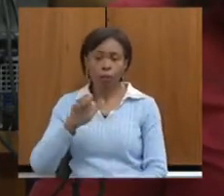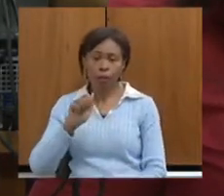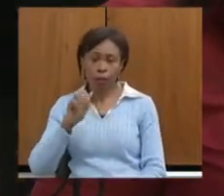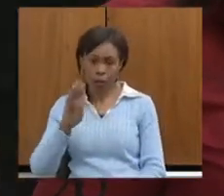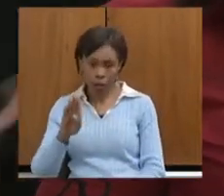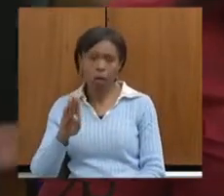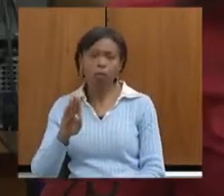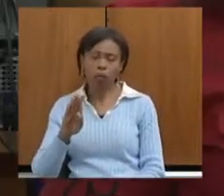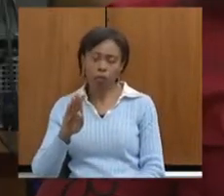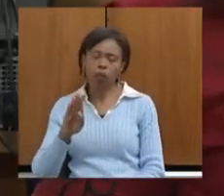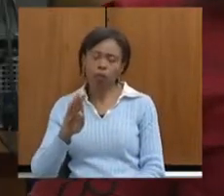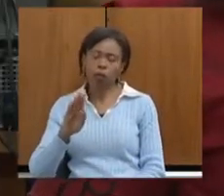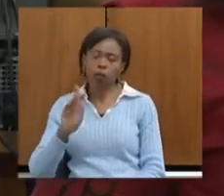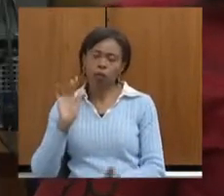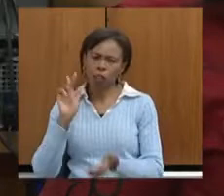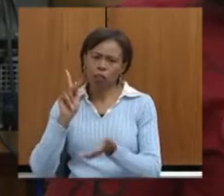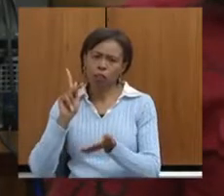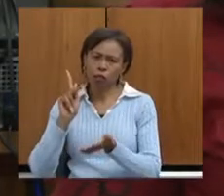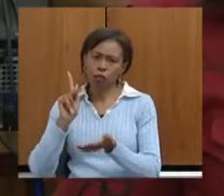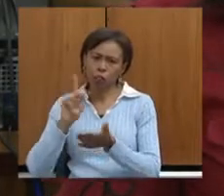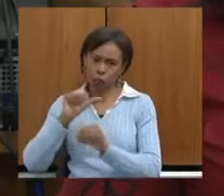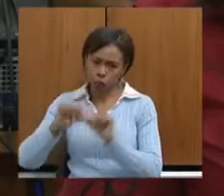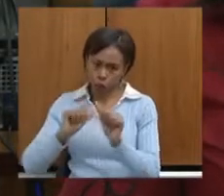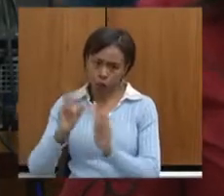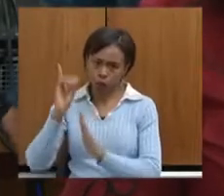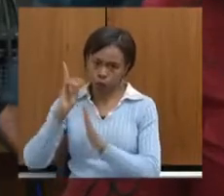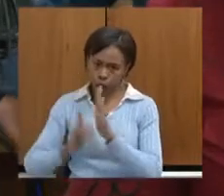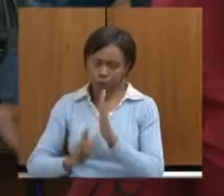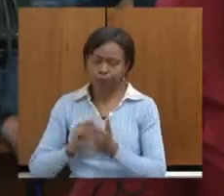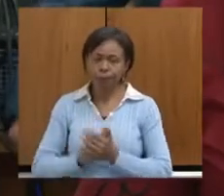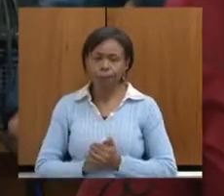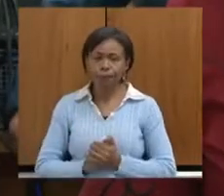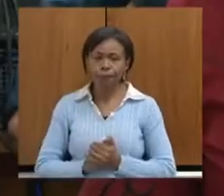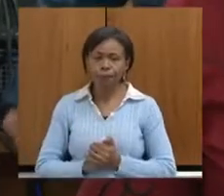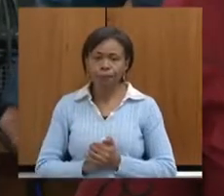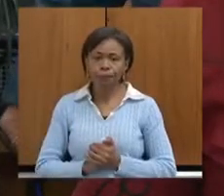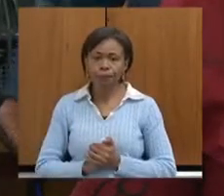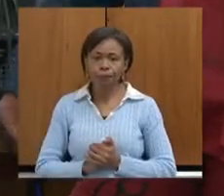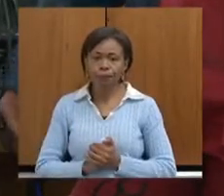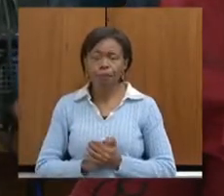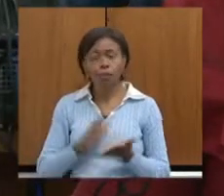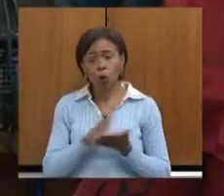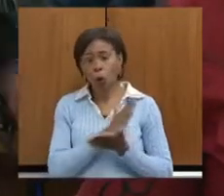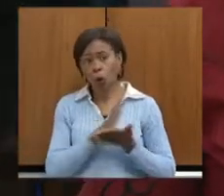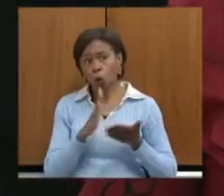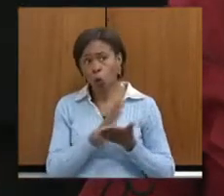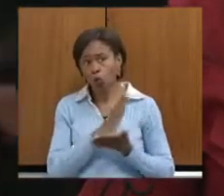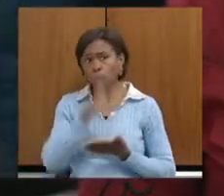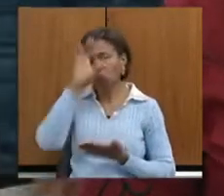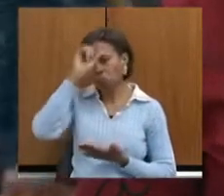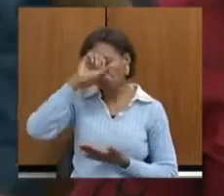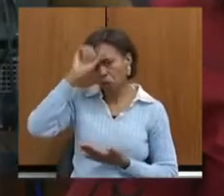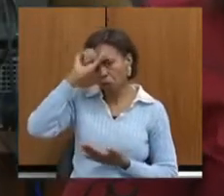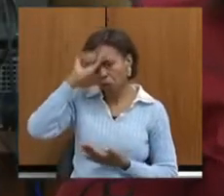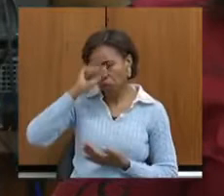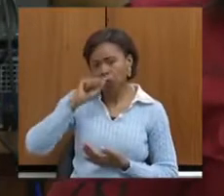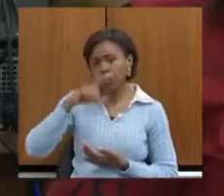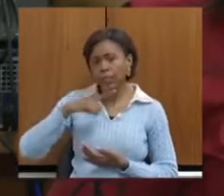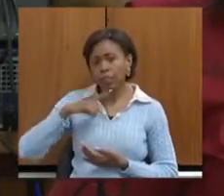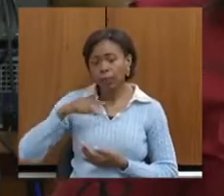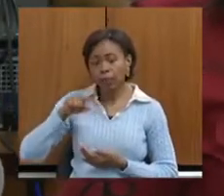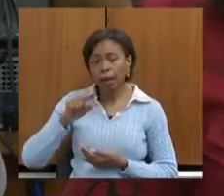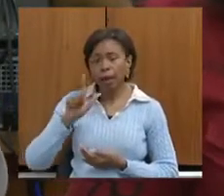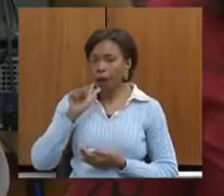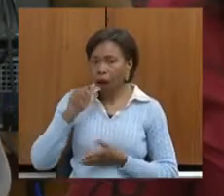transformando a realidade na P abre também né a toda digita uma rádio né Então nesse sentido eu acho que alguns